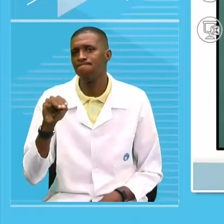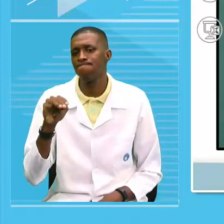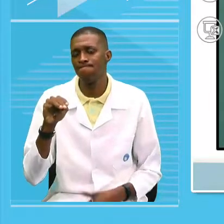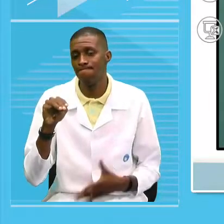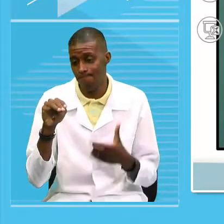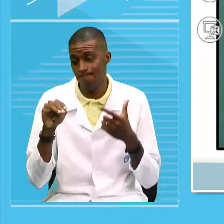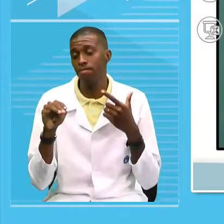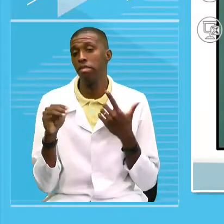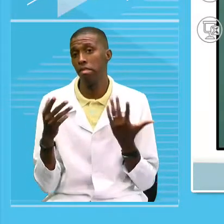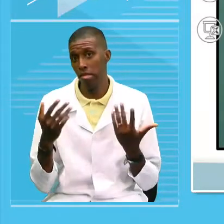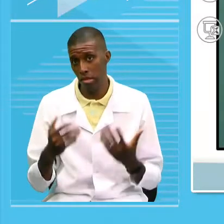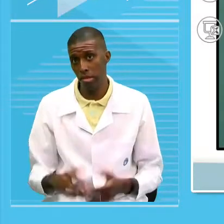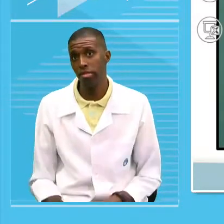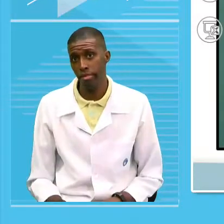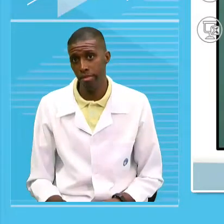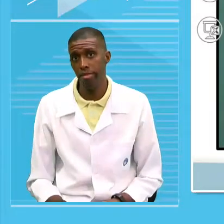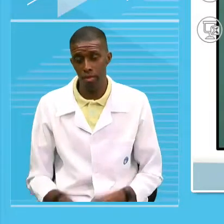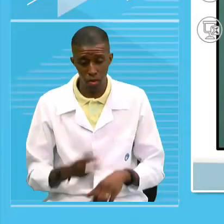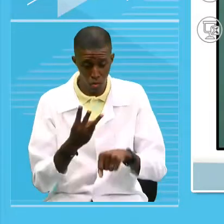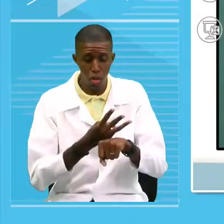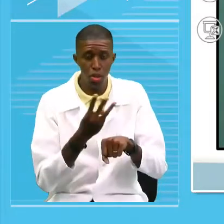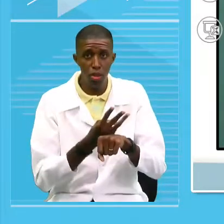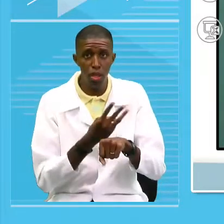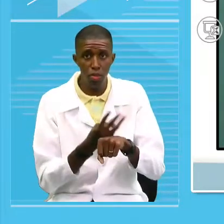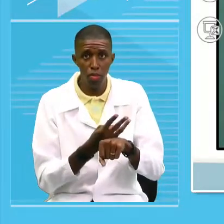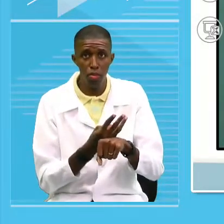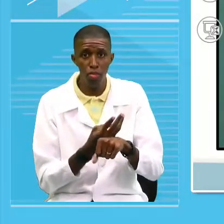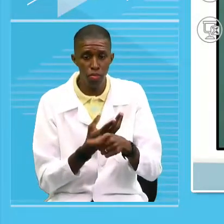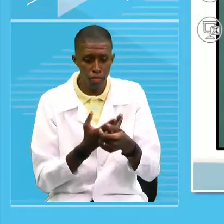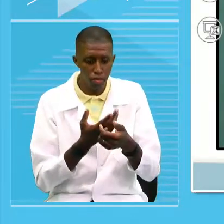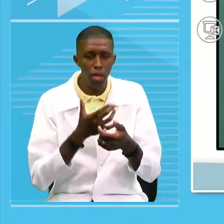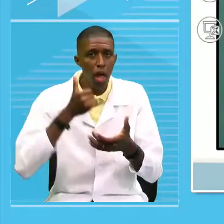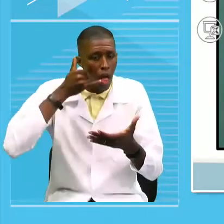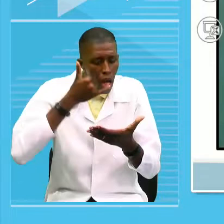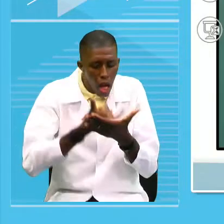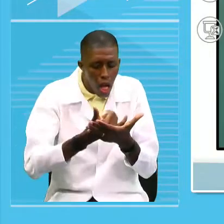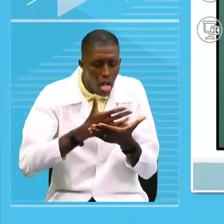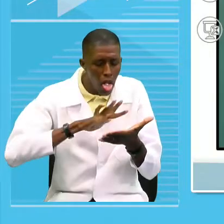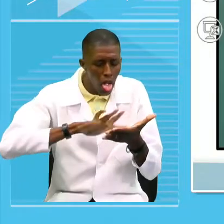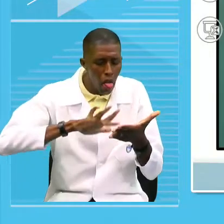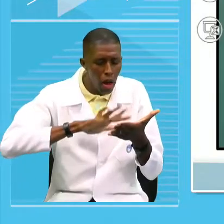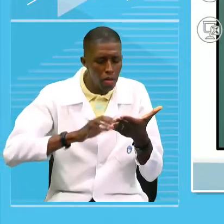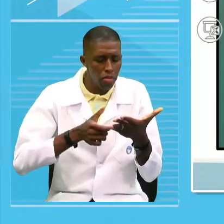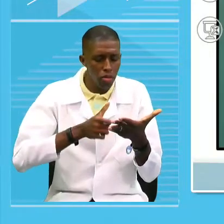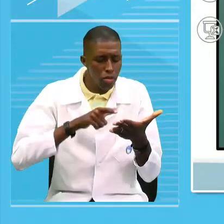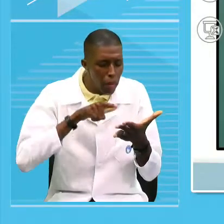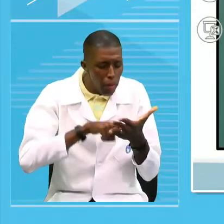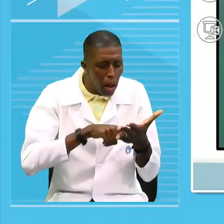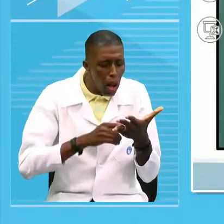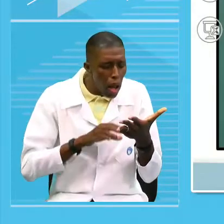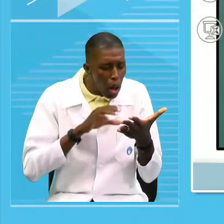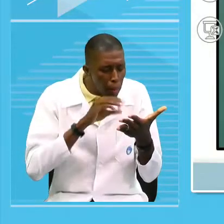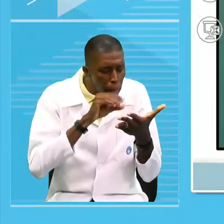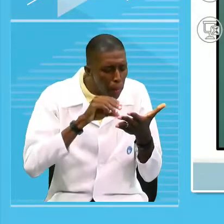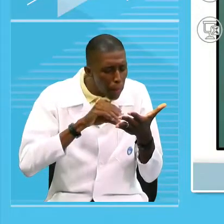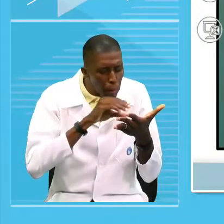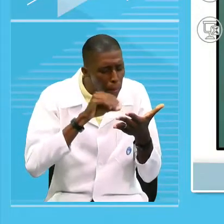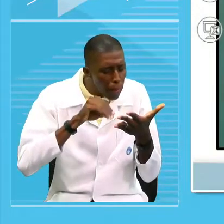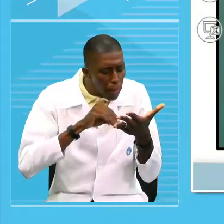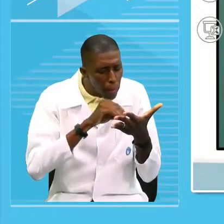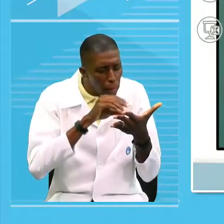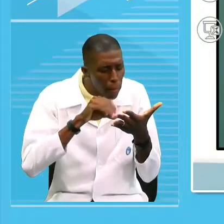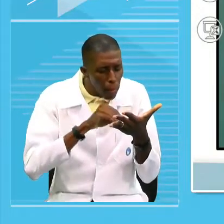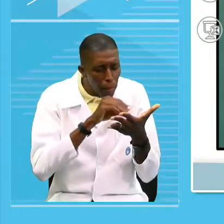7 minutos esse áudio né dava para ela ter escrita ali rapidinho né ou então ter enviado pelo menos um de um minuto né